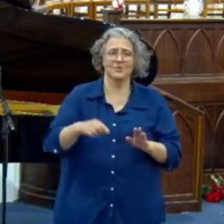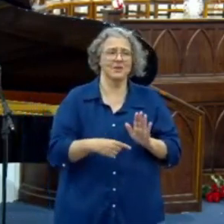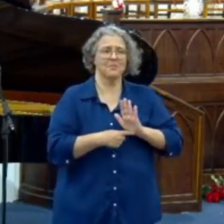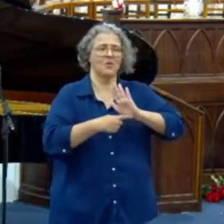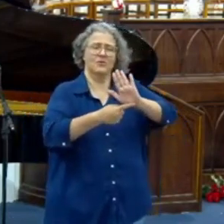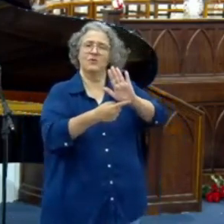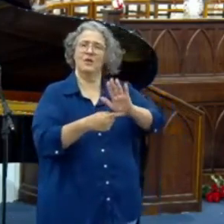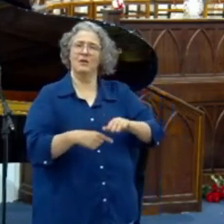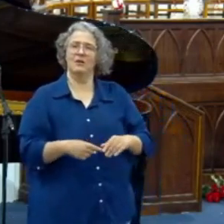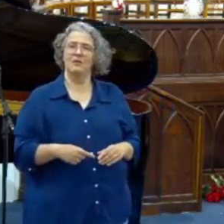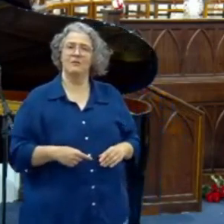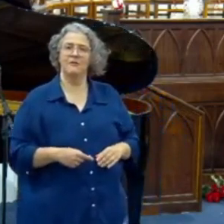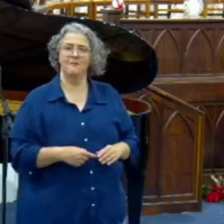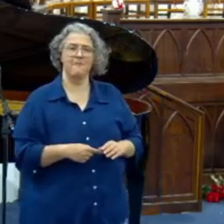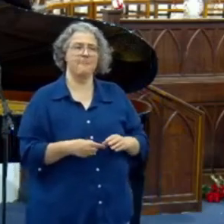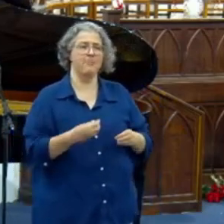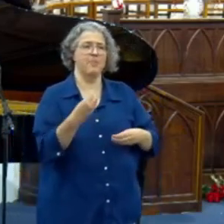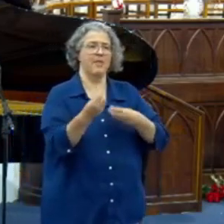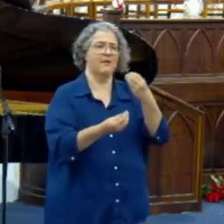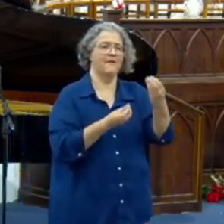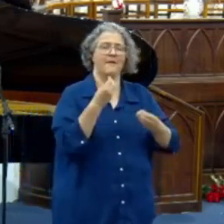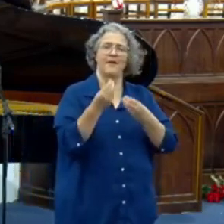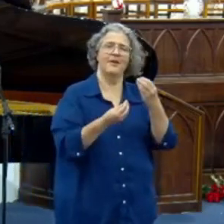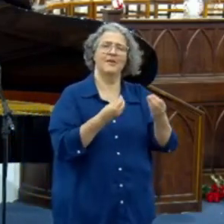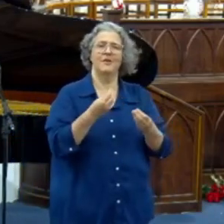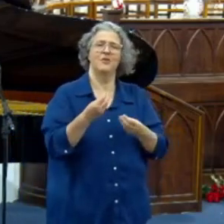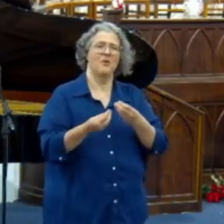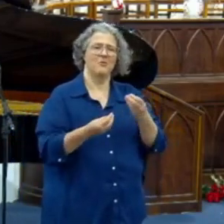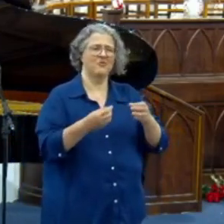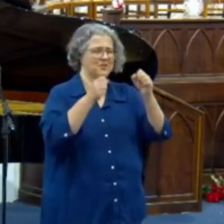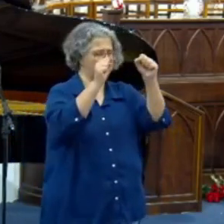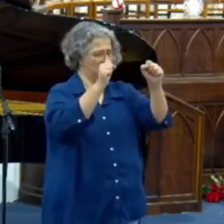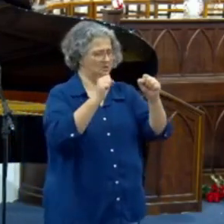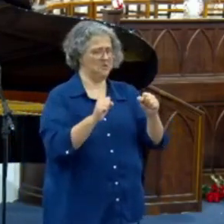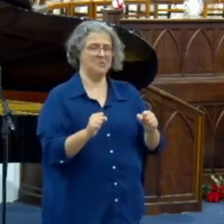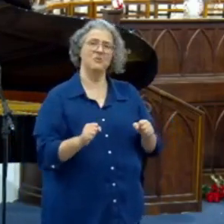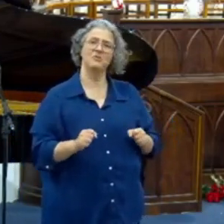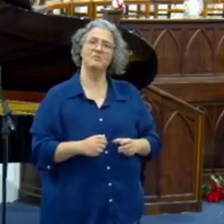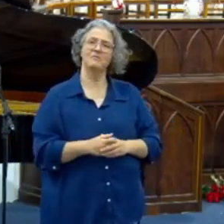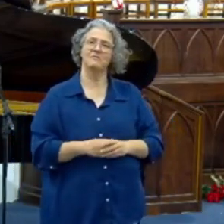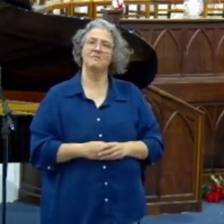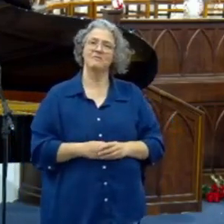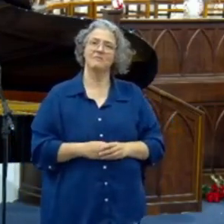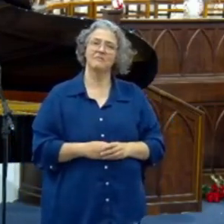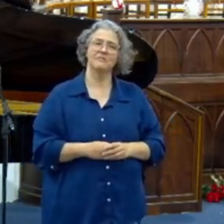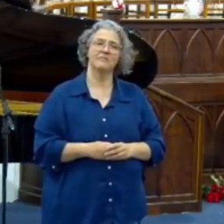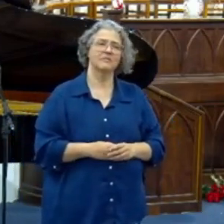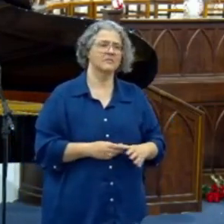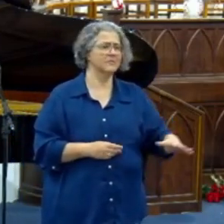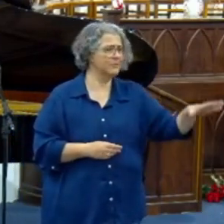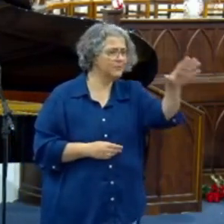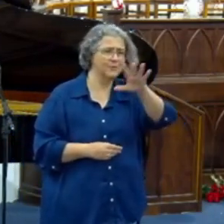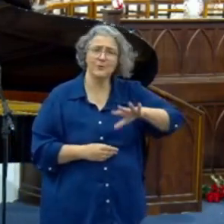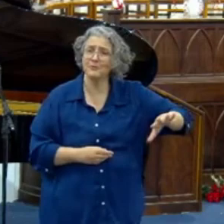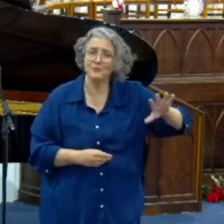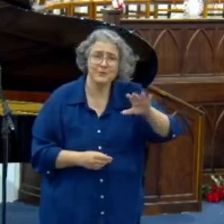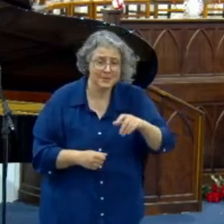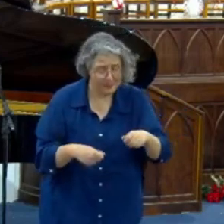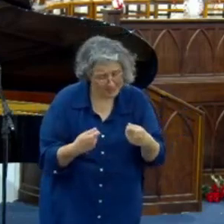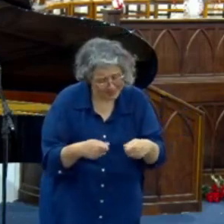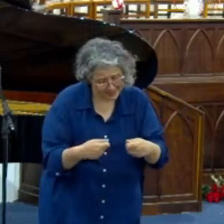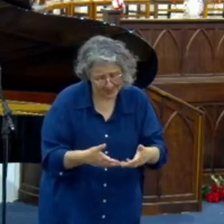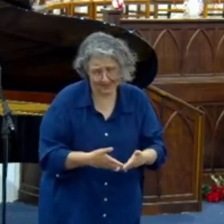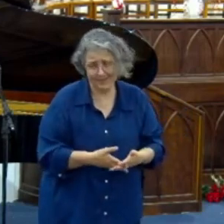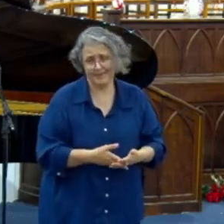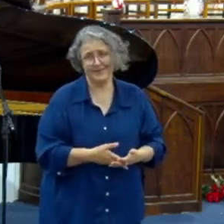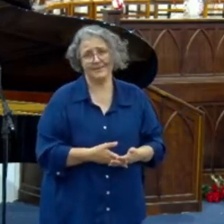demonstrar com os seus atos que vocês são poderosos. Todos vocês são necessitados. Ninguém de vocês,